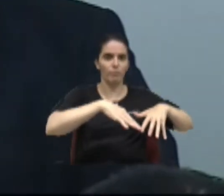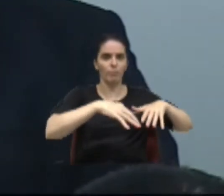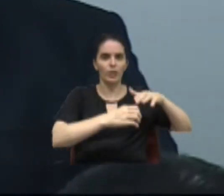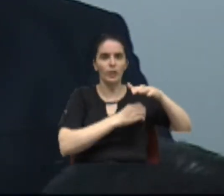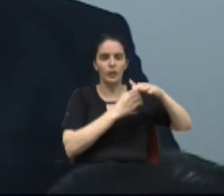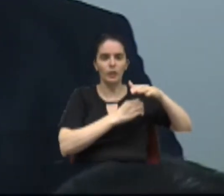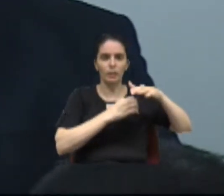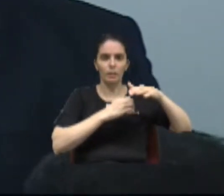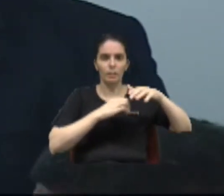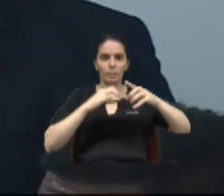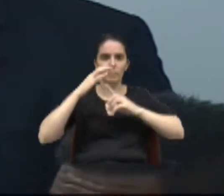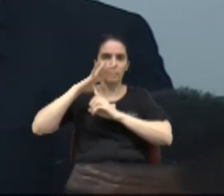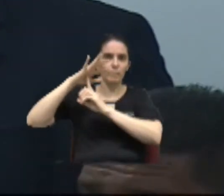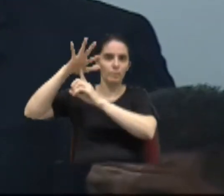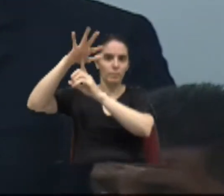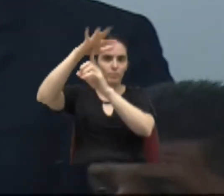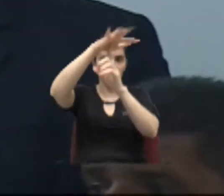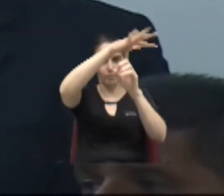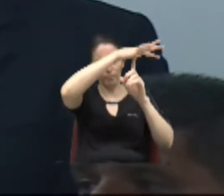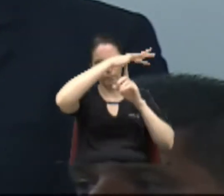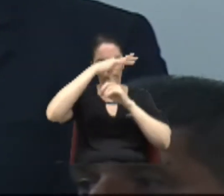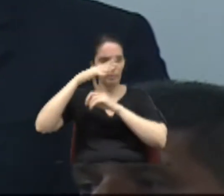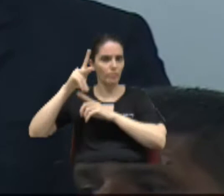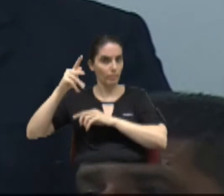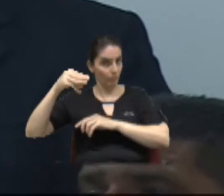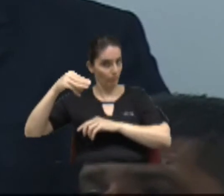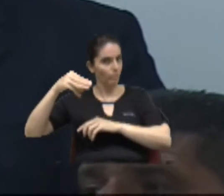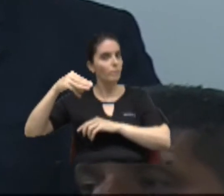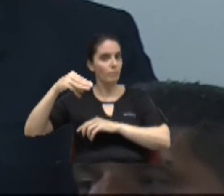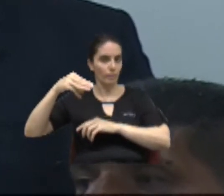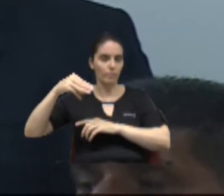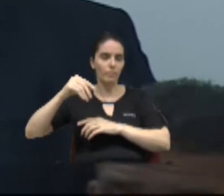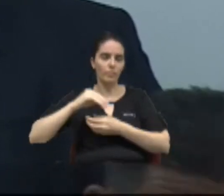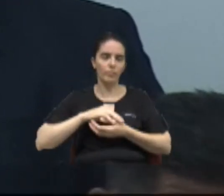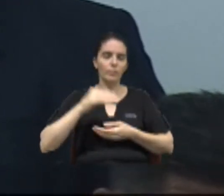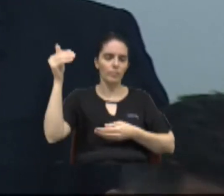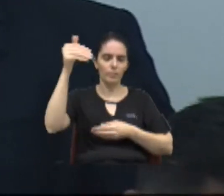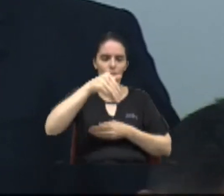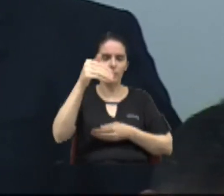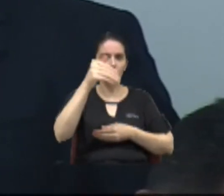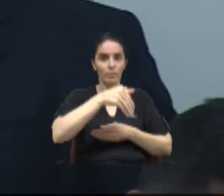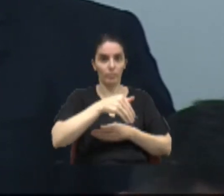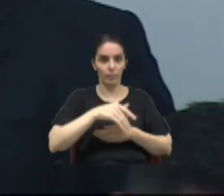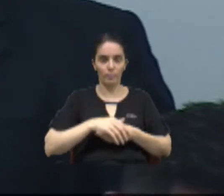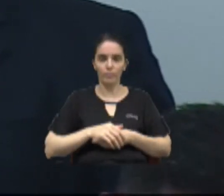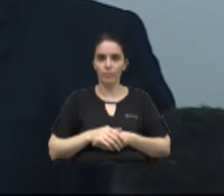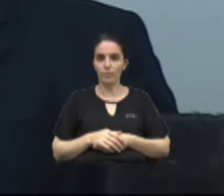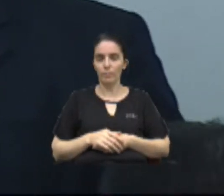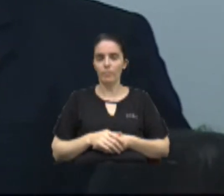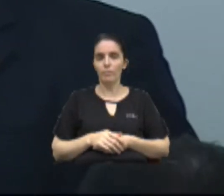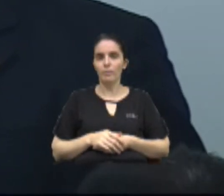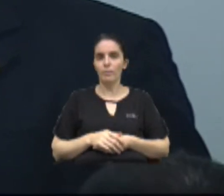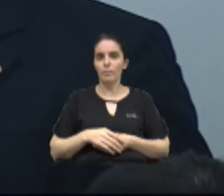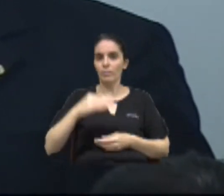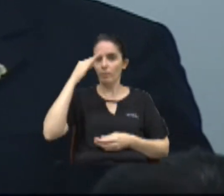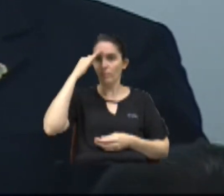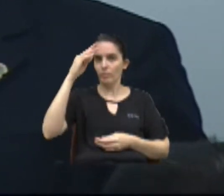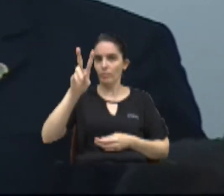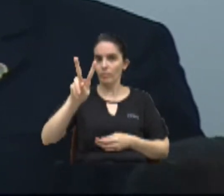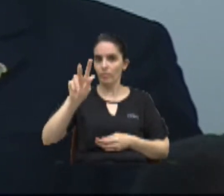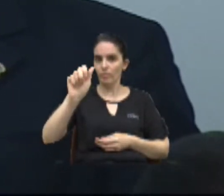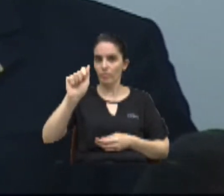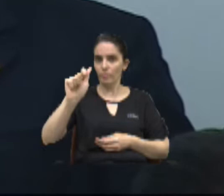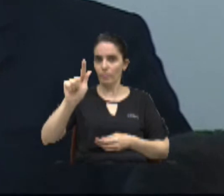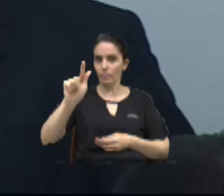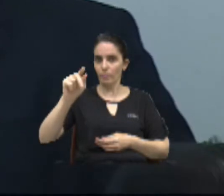helicóptero, e a polícia militar, através da presença do soldado Wagner